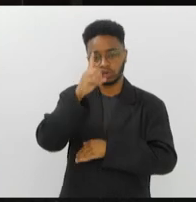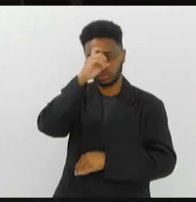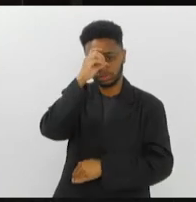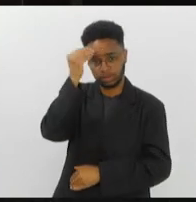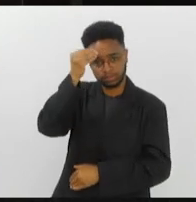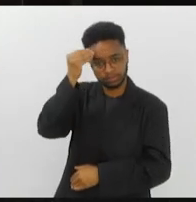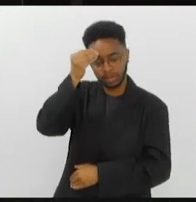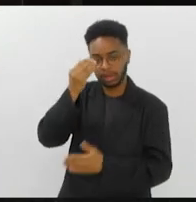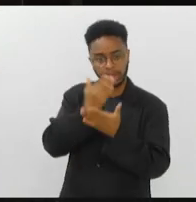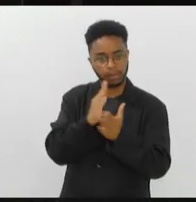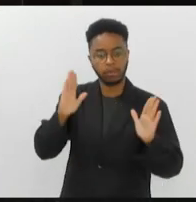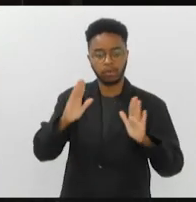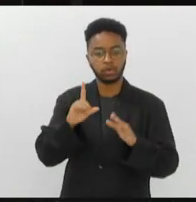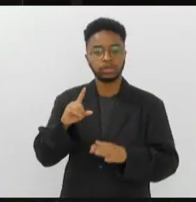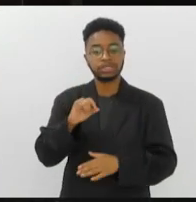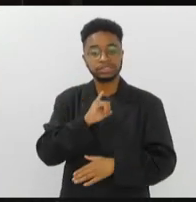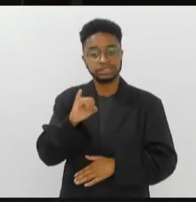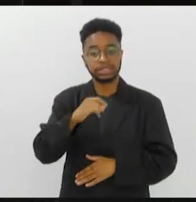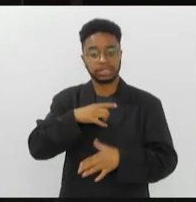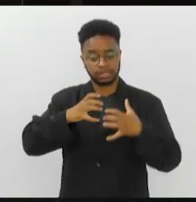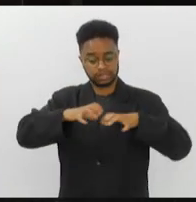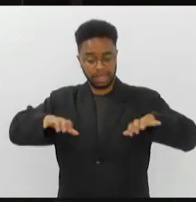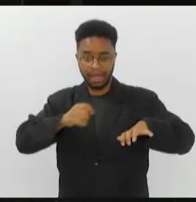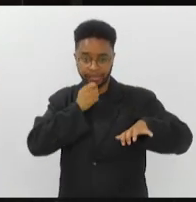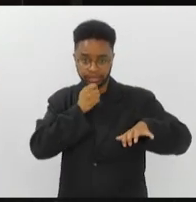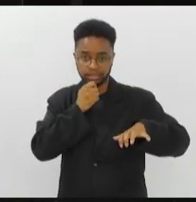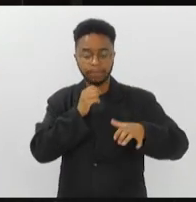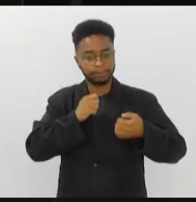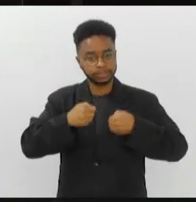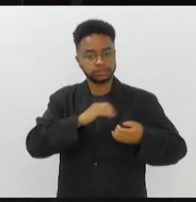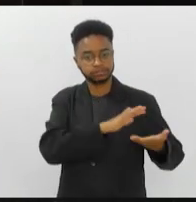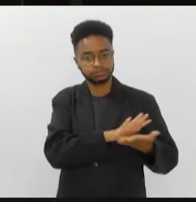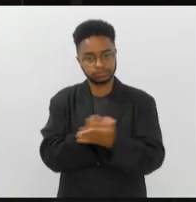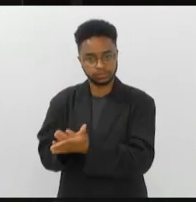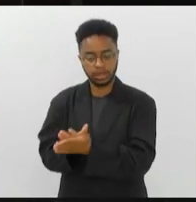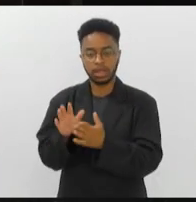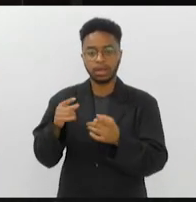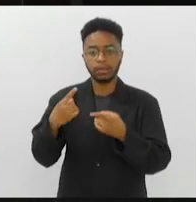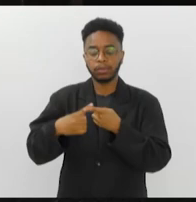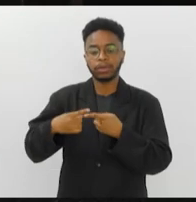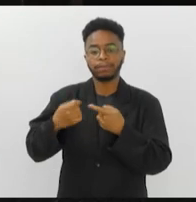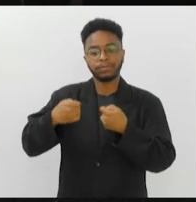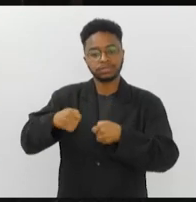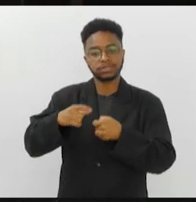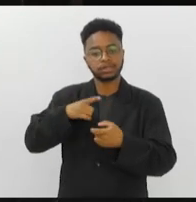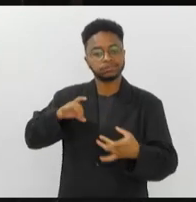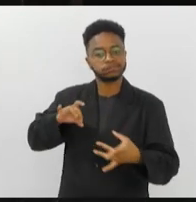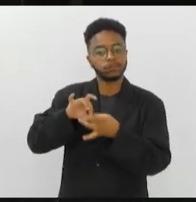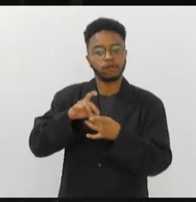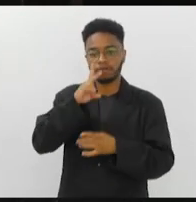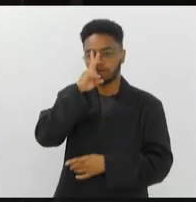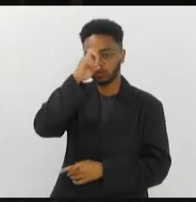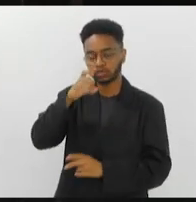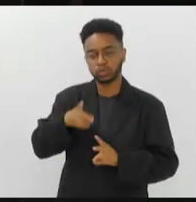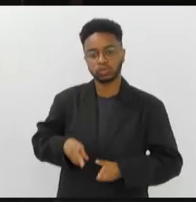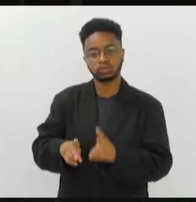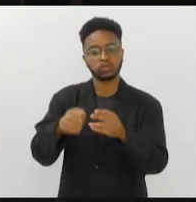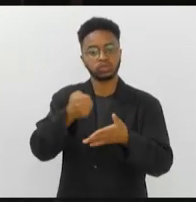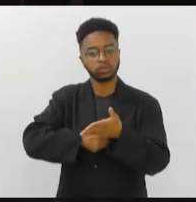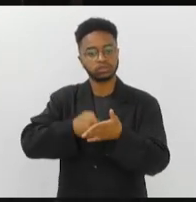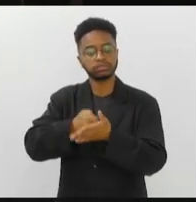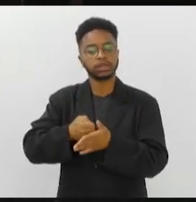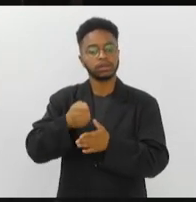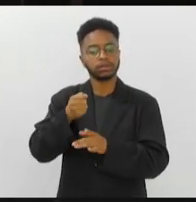invisíveis que nos separam sejam efetivamente destruídos. Que não nos falte forças para lutar por uma sociedade